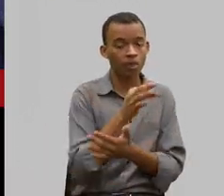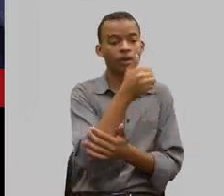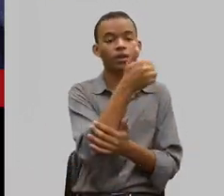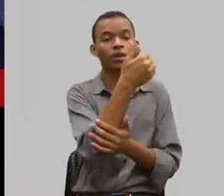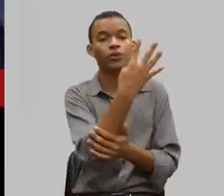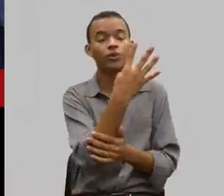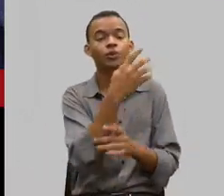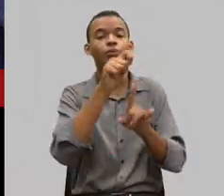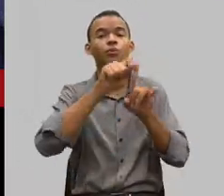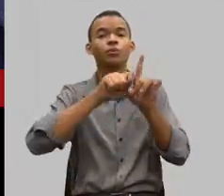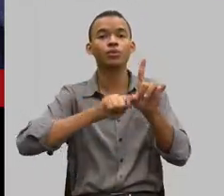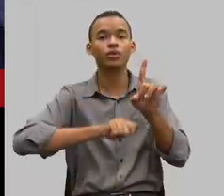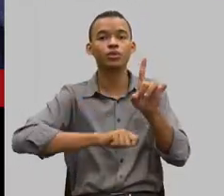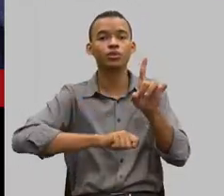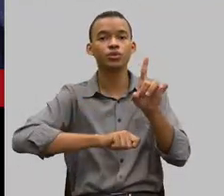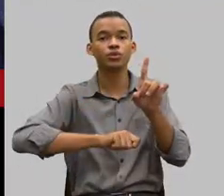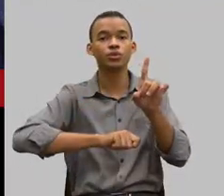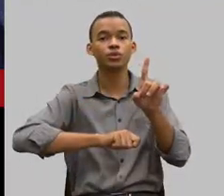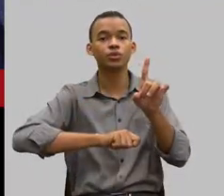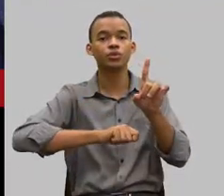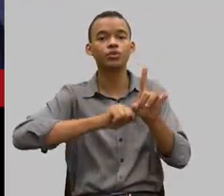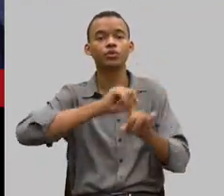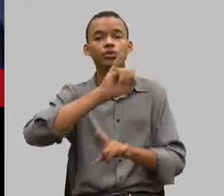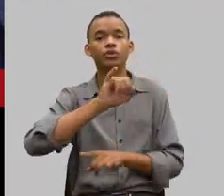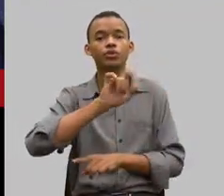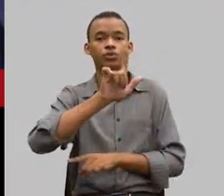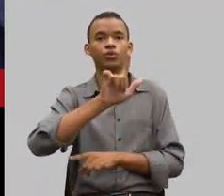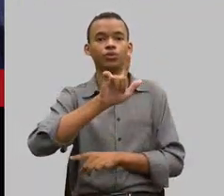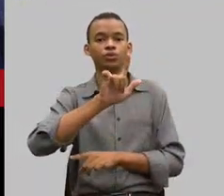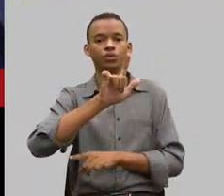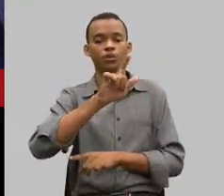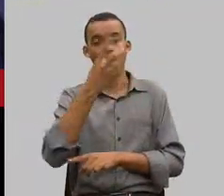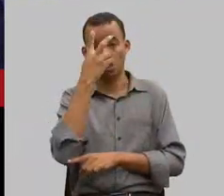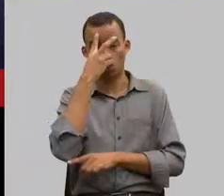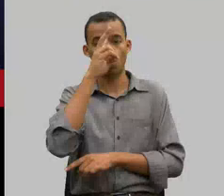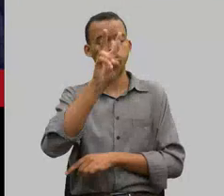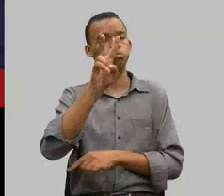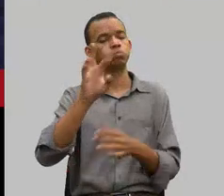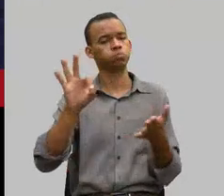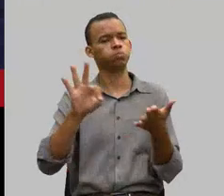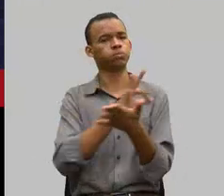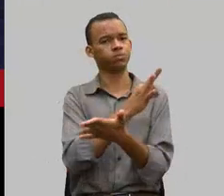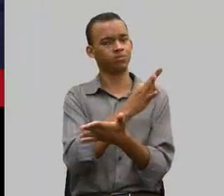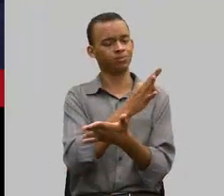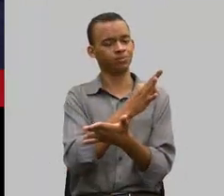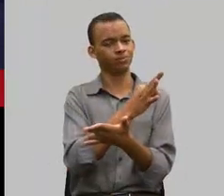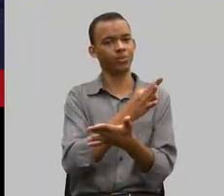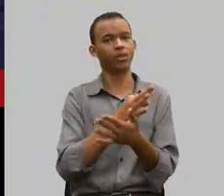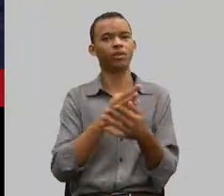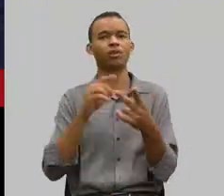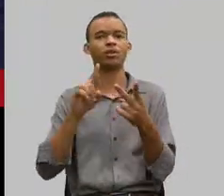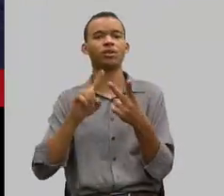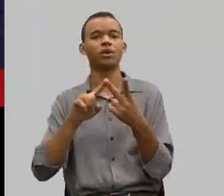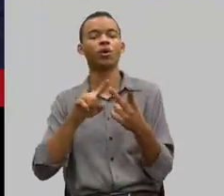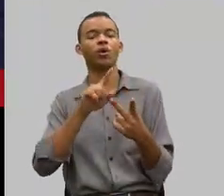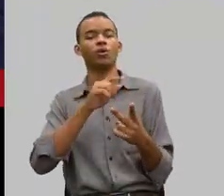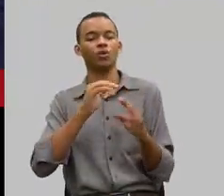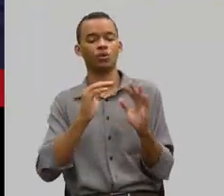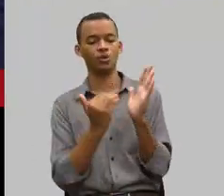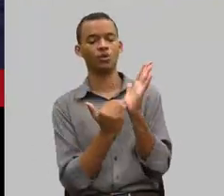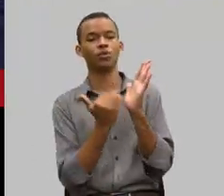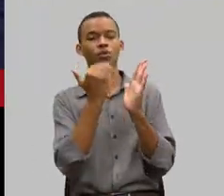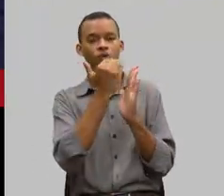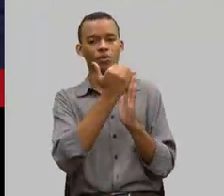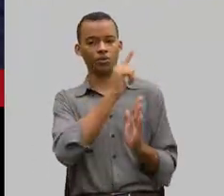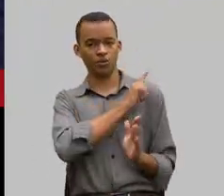tava sancionado dois dias o aumento do salário do governador foi encaminhado no